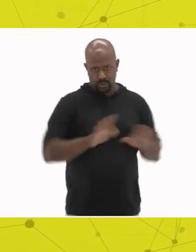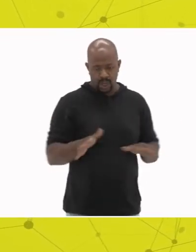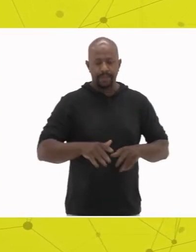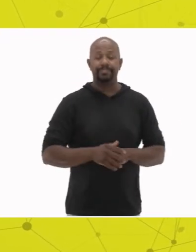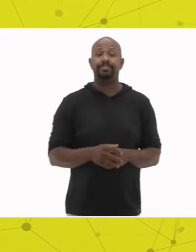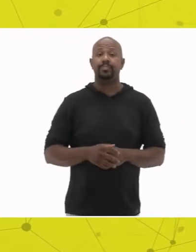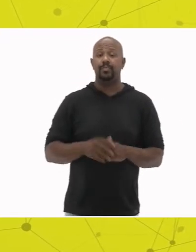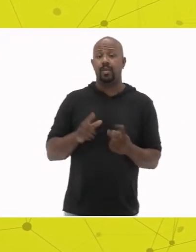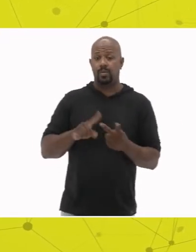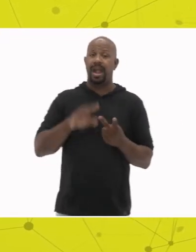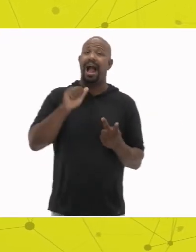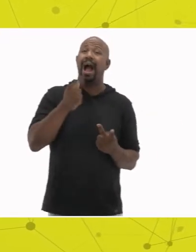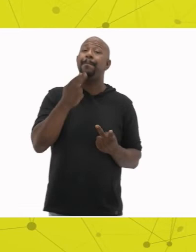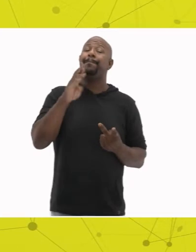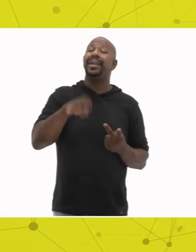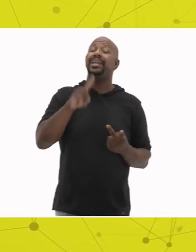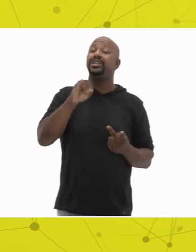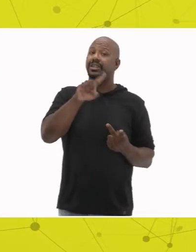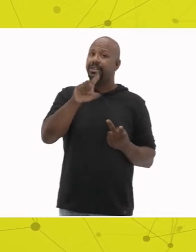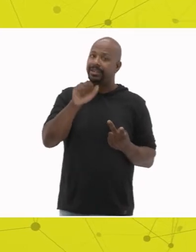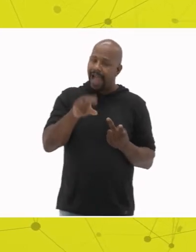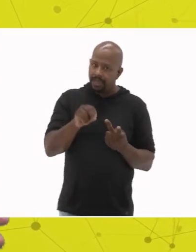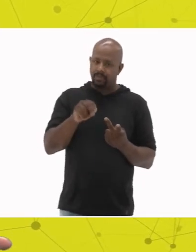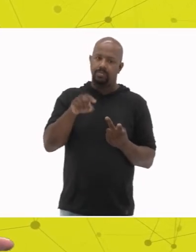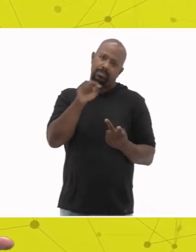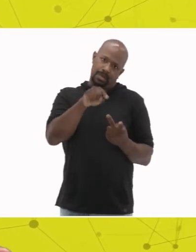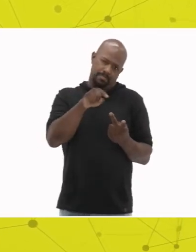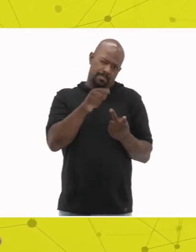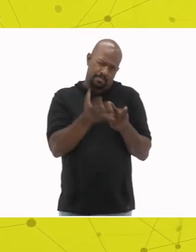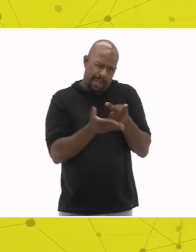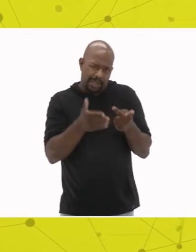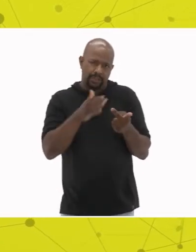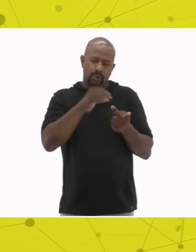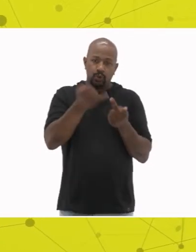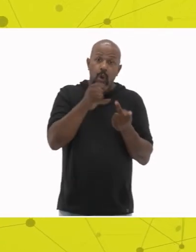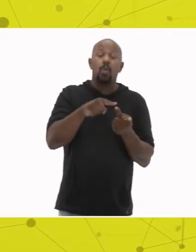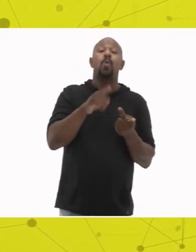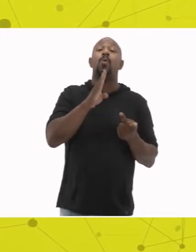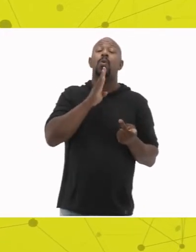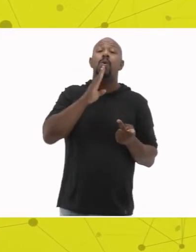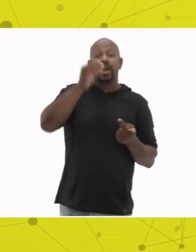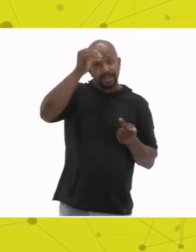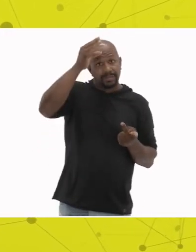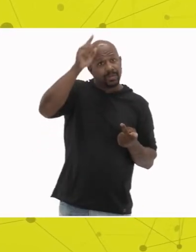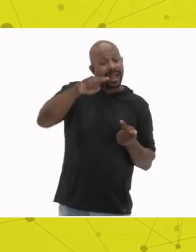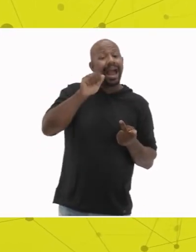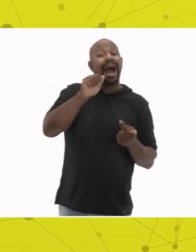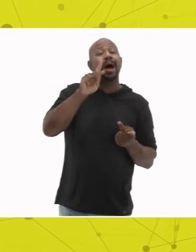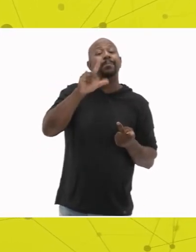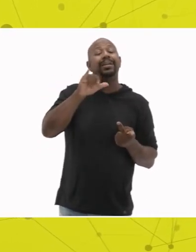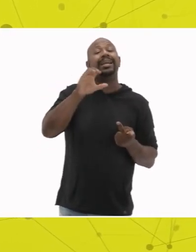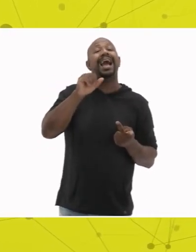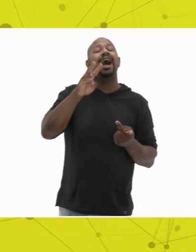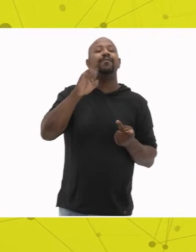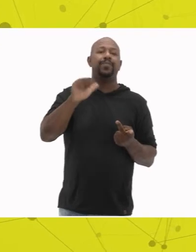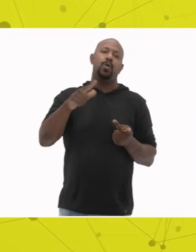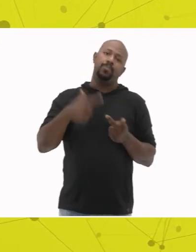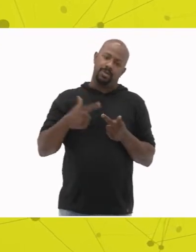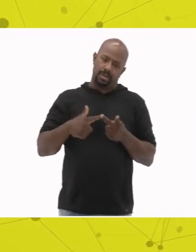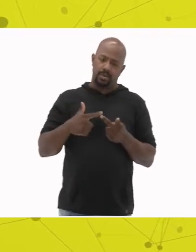basta. No aprendizado baseado em jogo, seja fazendo um jogo ou jogando um jogo, o conhecimento é aplicável,